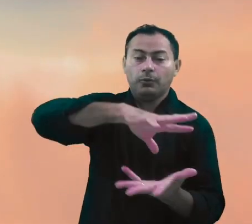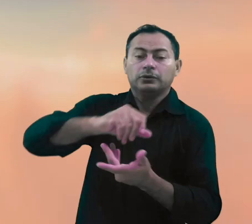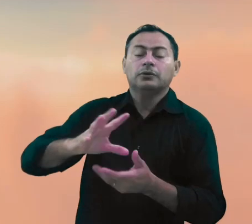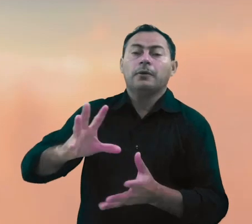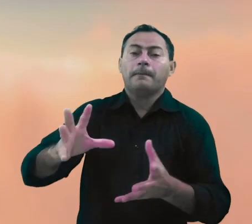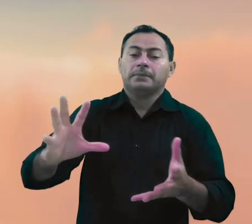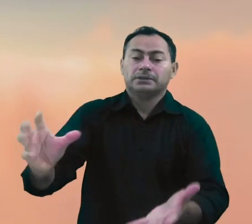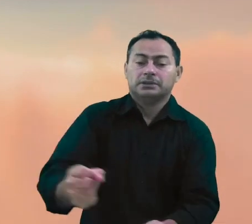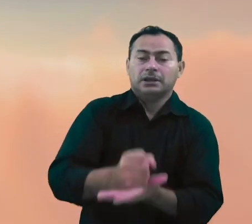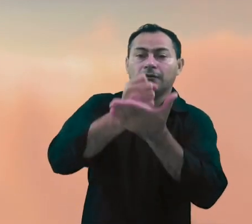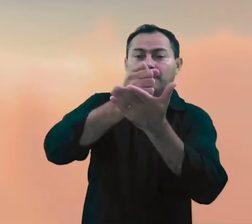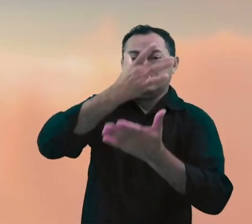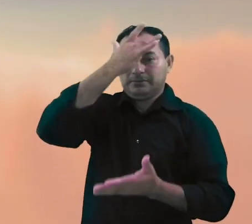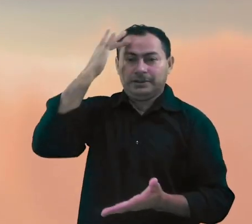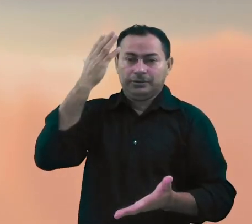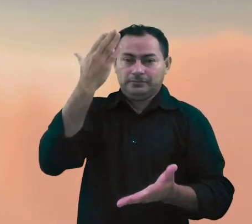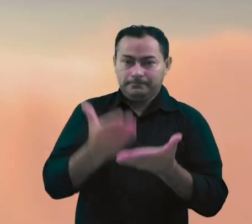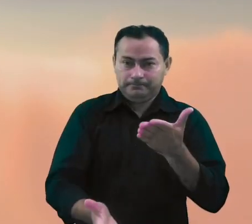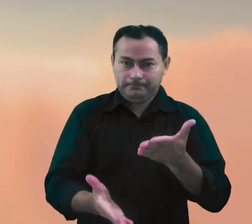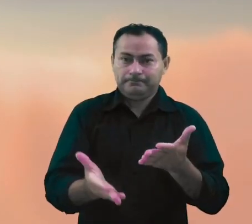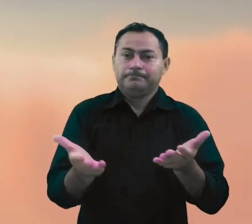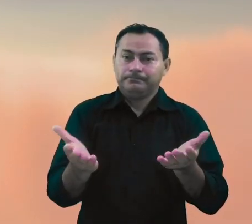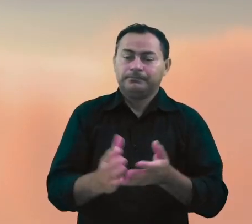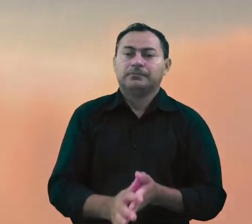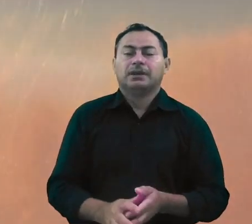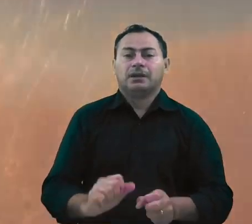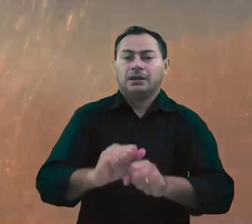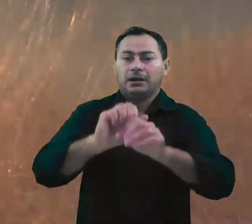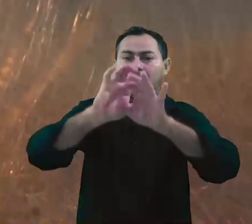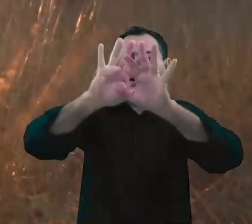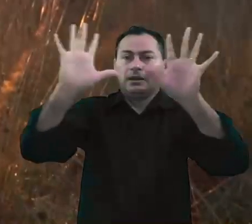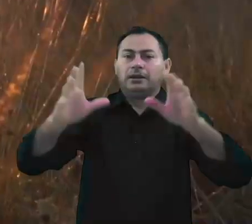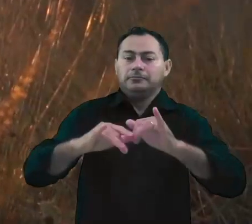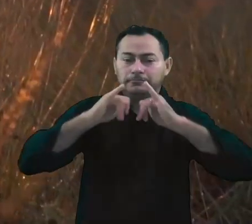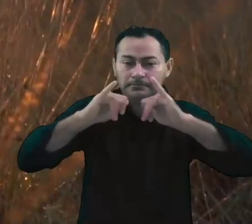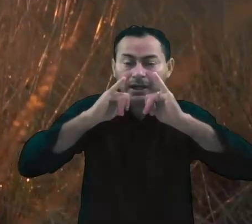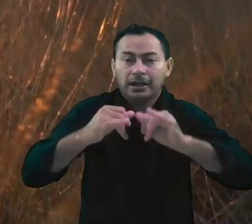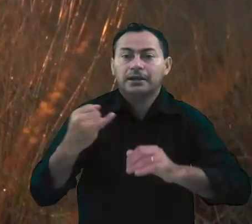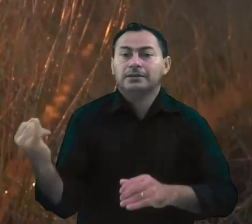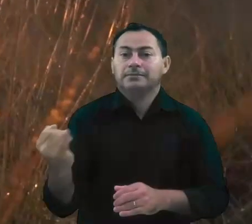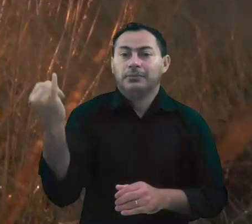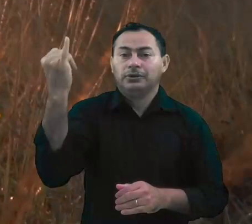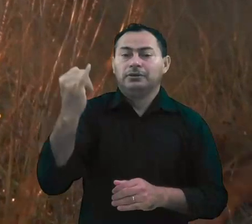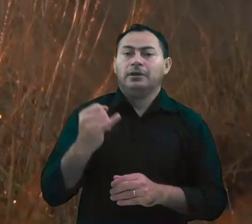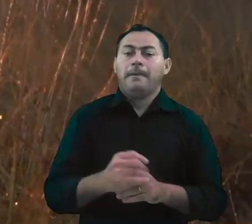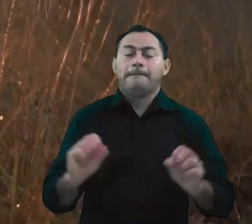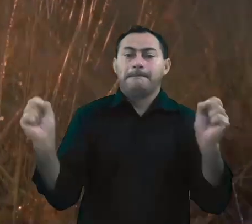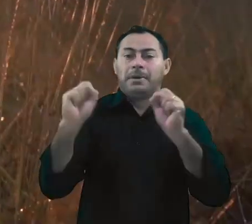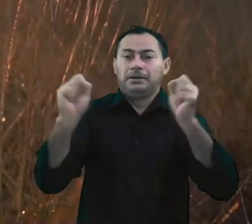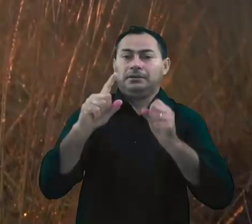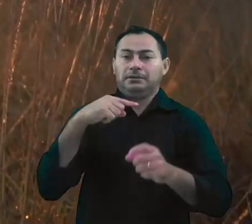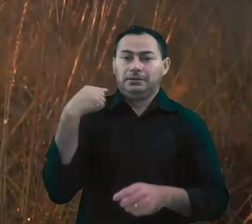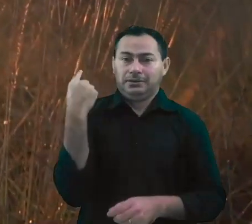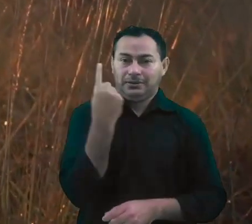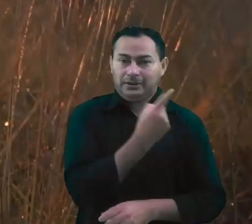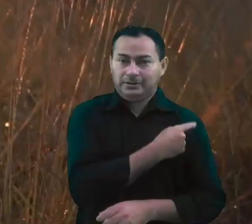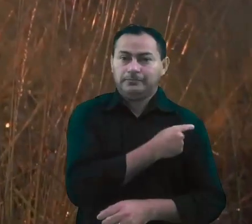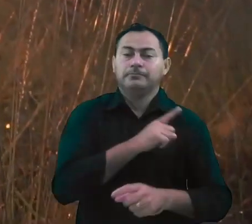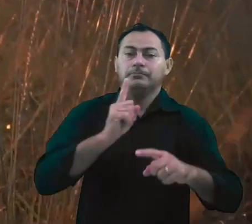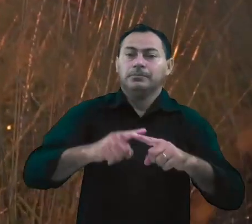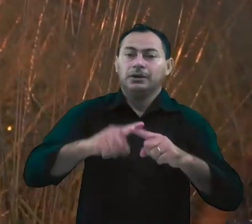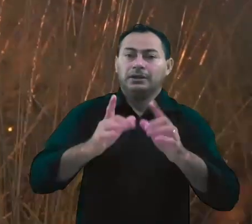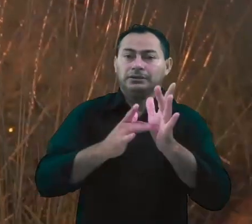buscar e salvar o que estava perdido. Sem dúvida, esta é uma notícia muito importante e maravilhosa para